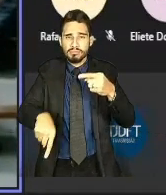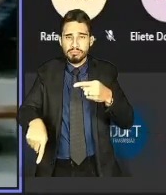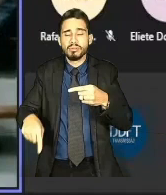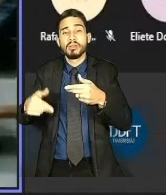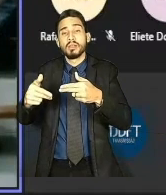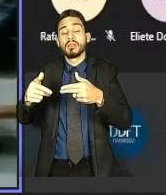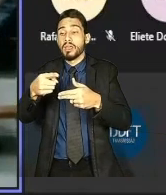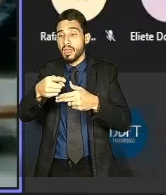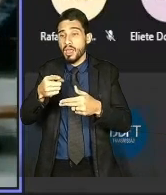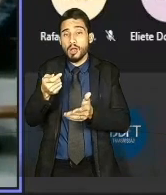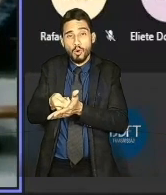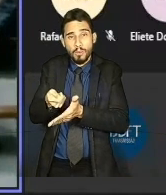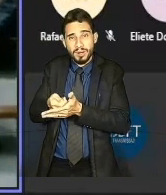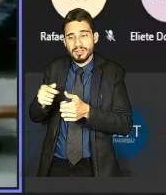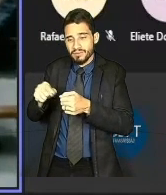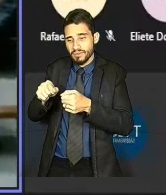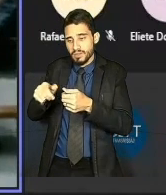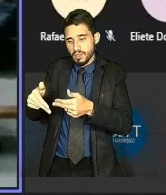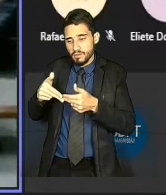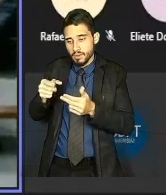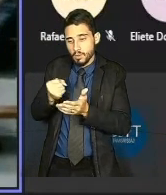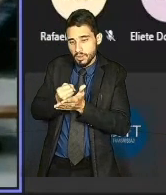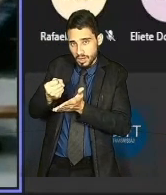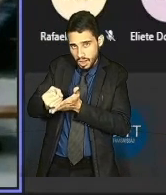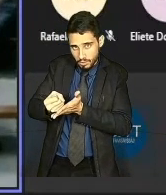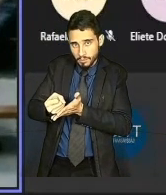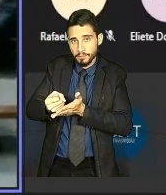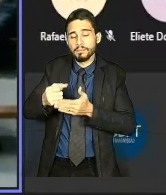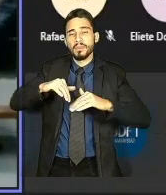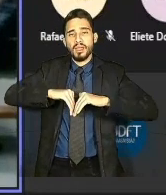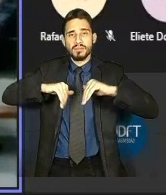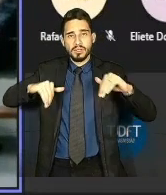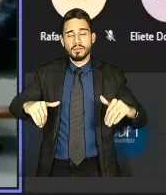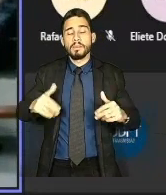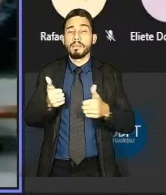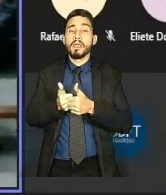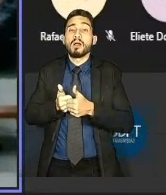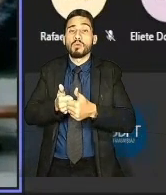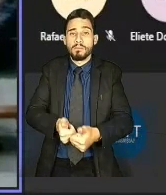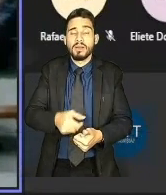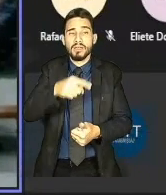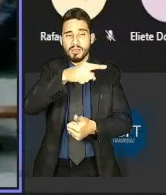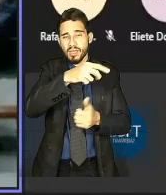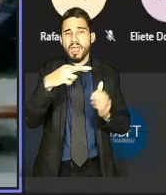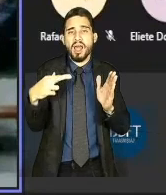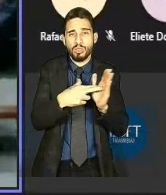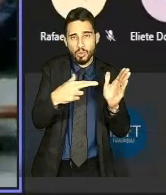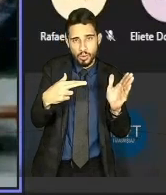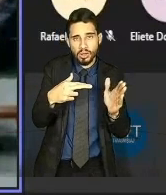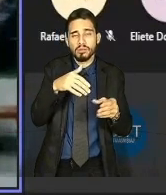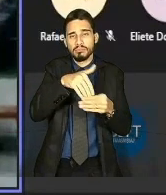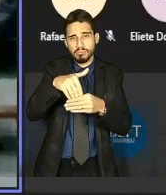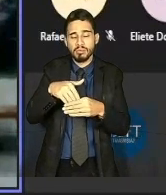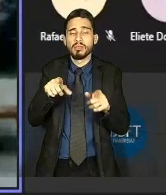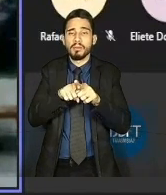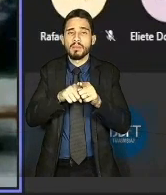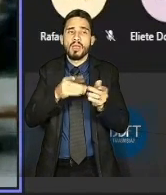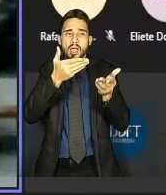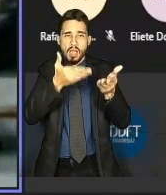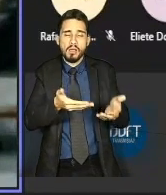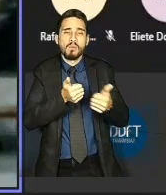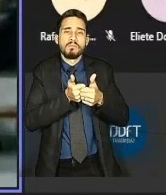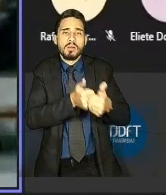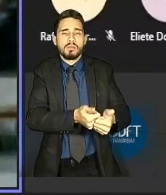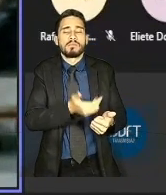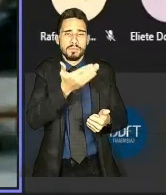a cobrança foi feita com base em contrato, estaria afastada da dobra. Então, eu acompanho a relatora nos demais pontos e acompanho Vossa Excelência